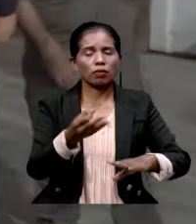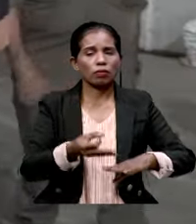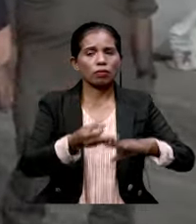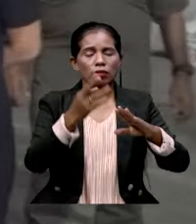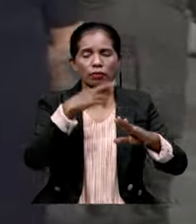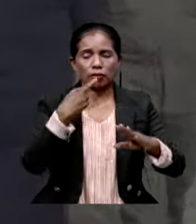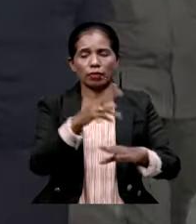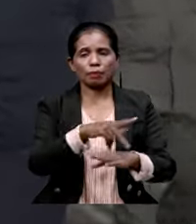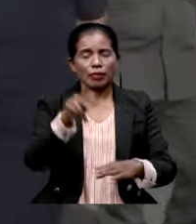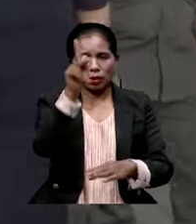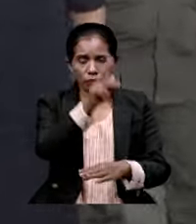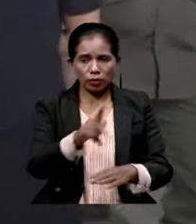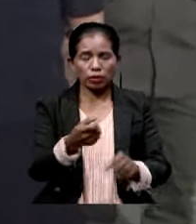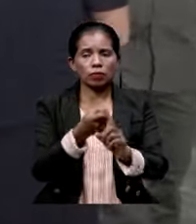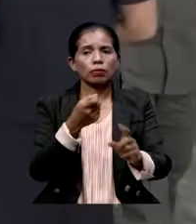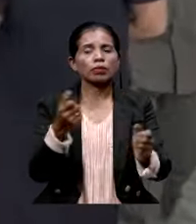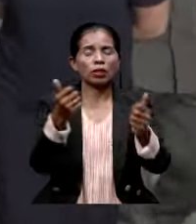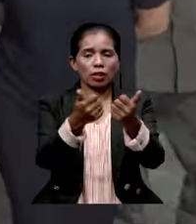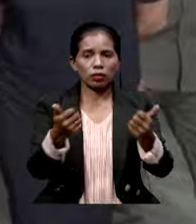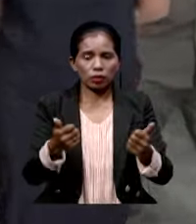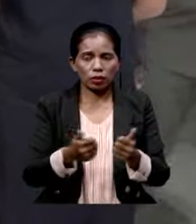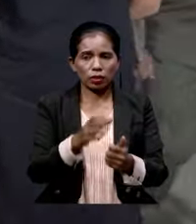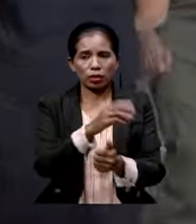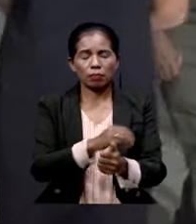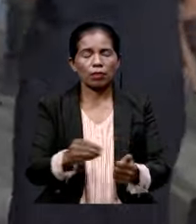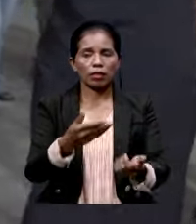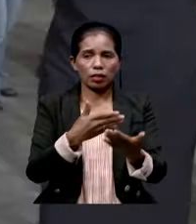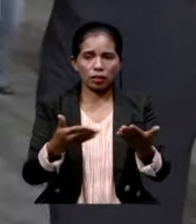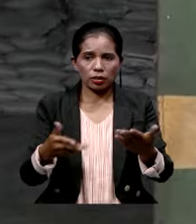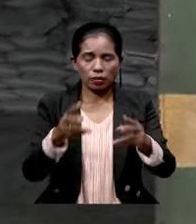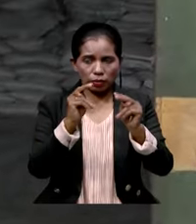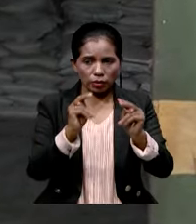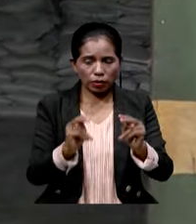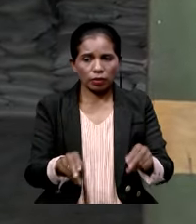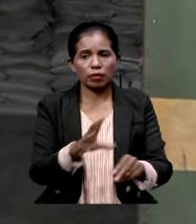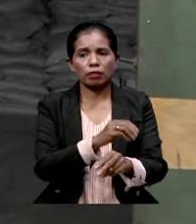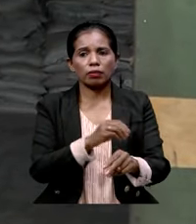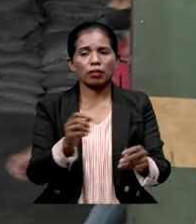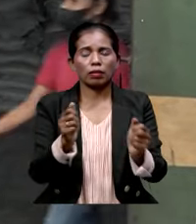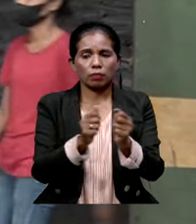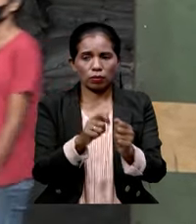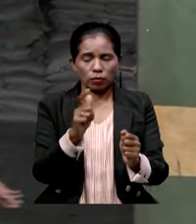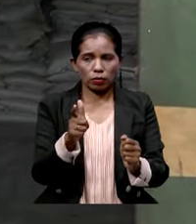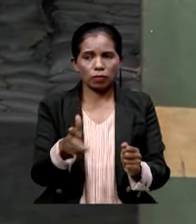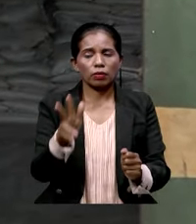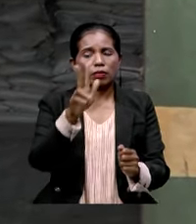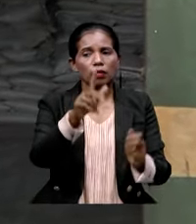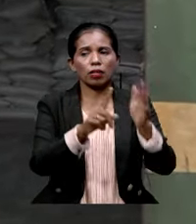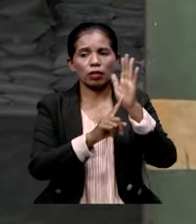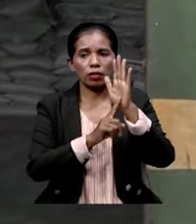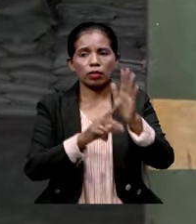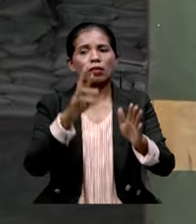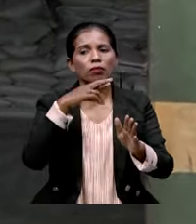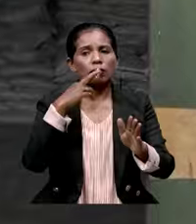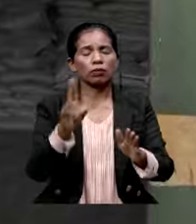ne pesquisa Russi Associação Tane Consumidor ba sasan necessidade básica item Ruanulo Recintolo Hatudu Fos